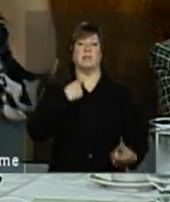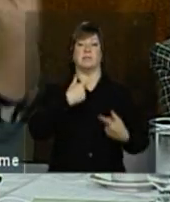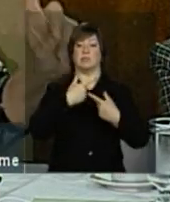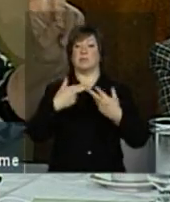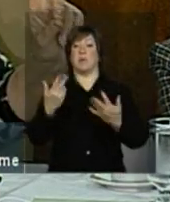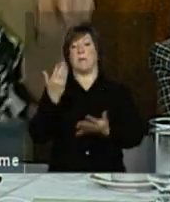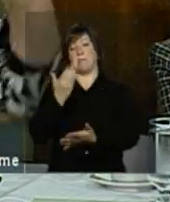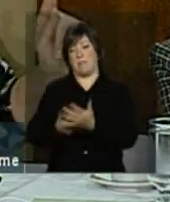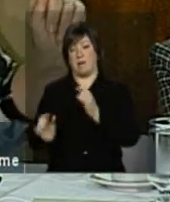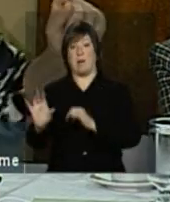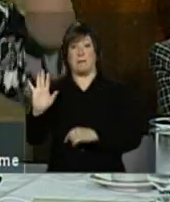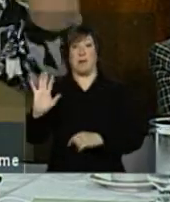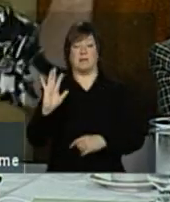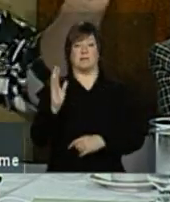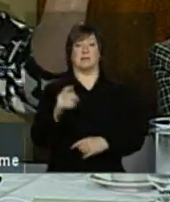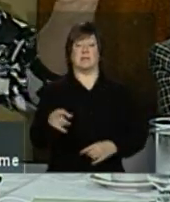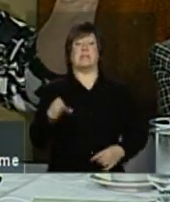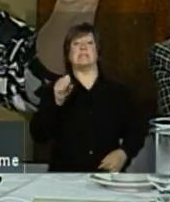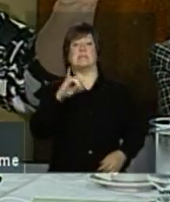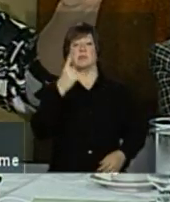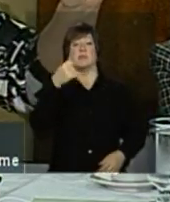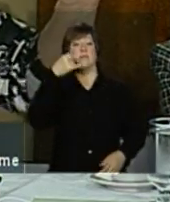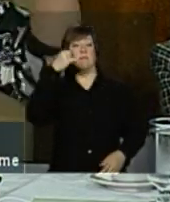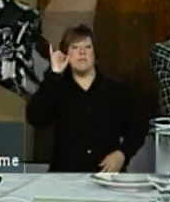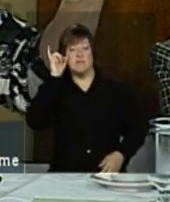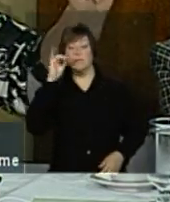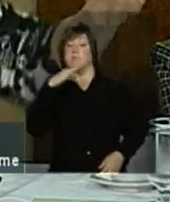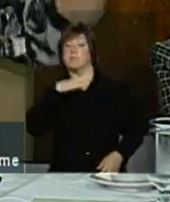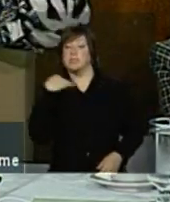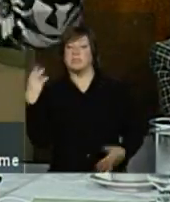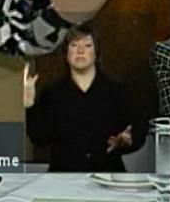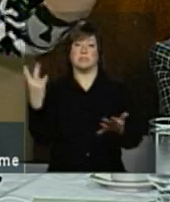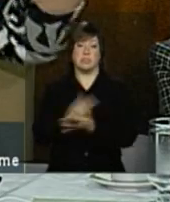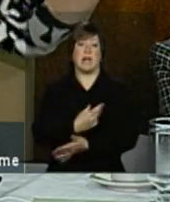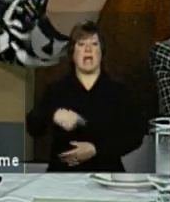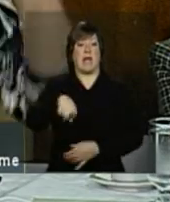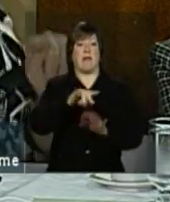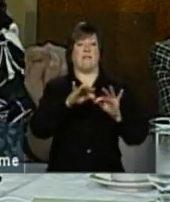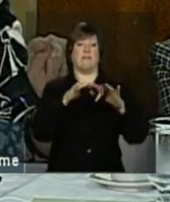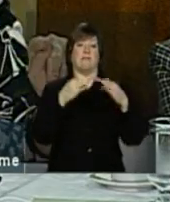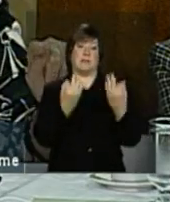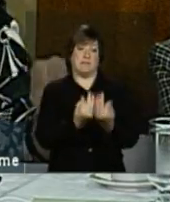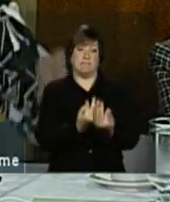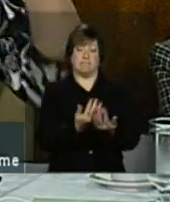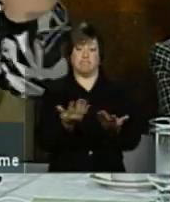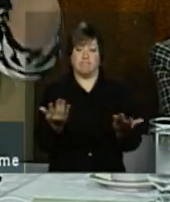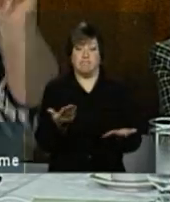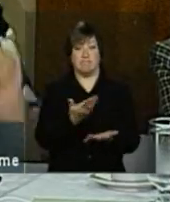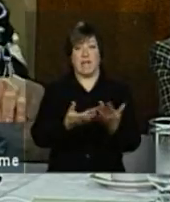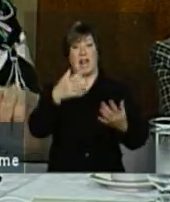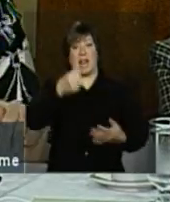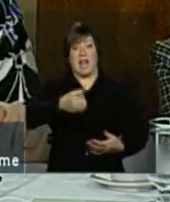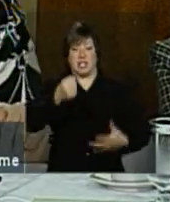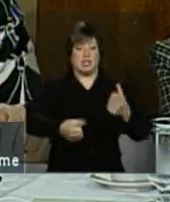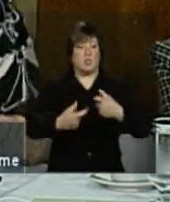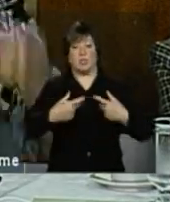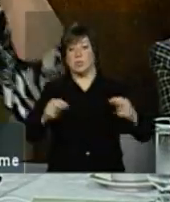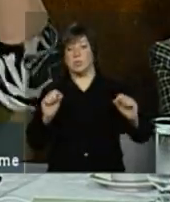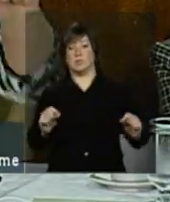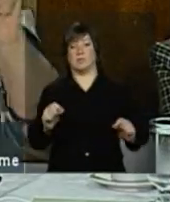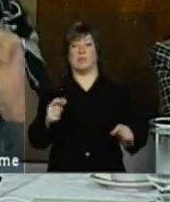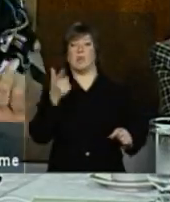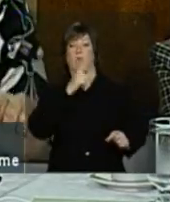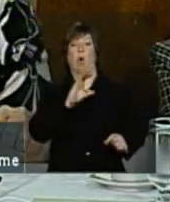lavoura perder um animal significa o seguinte quando acabar a sec certo essa família perdeu um meio de produção perdeu um meio de acesso a